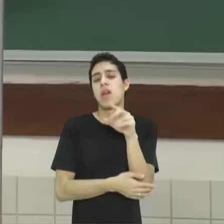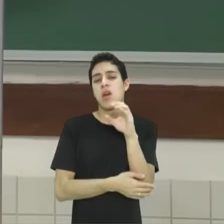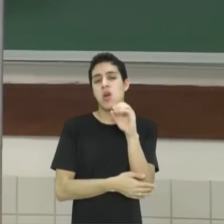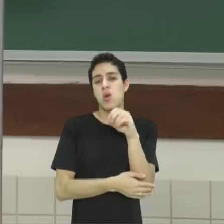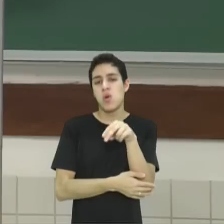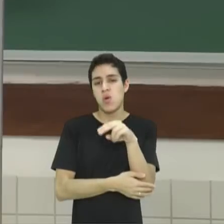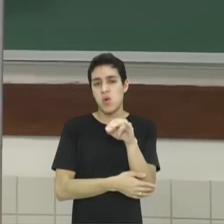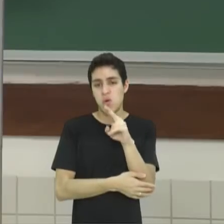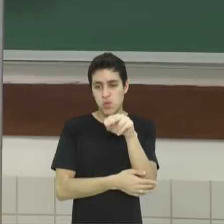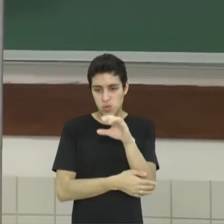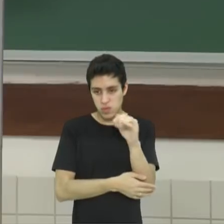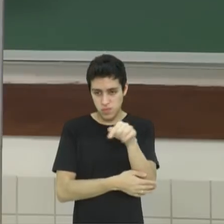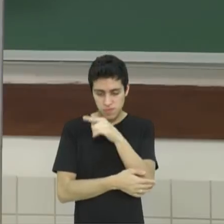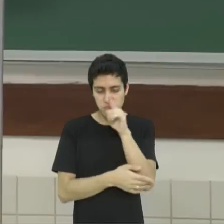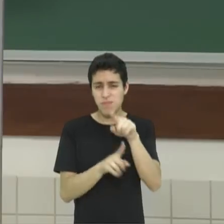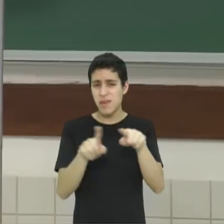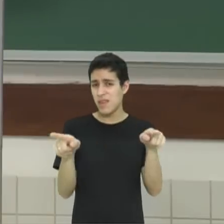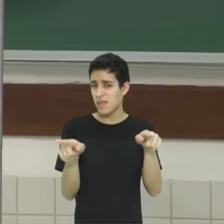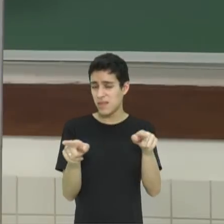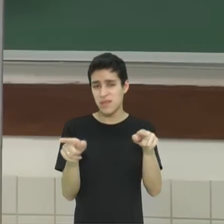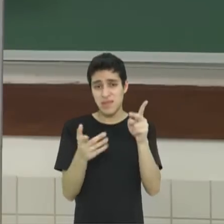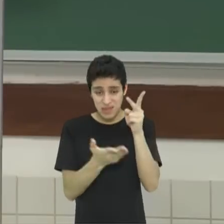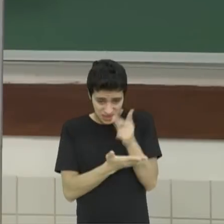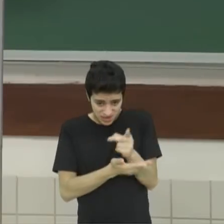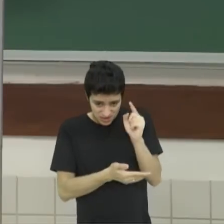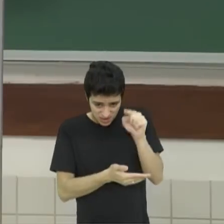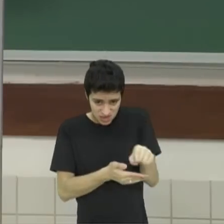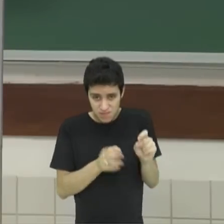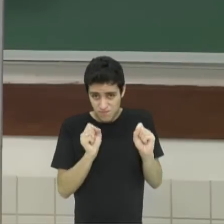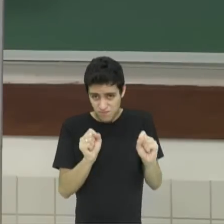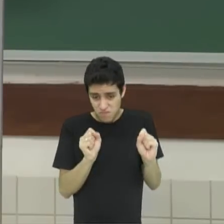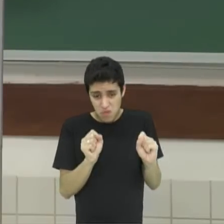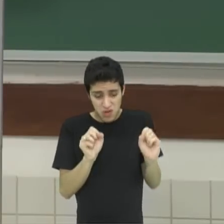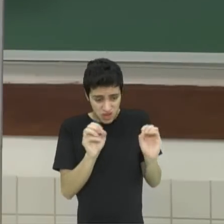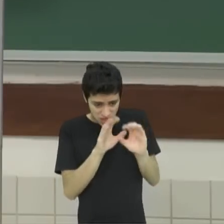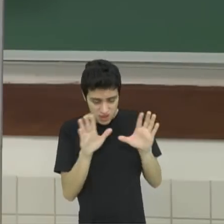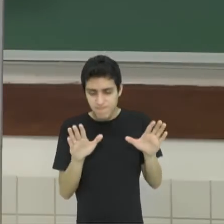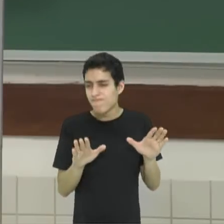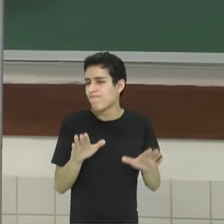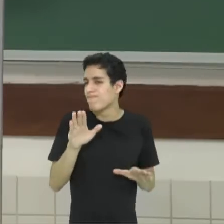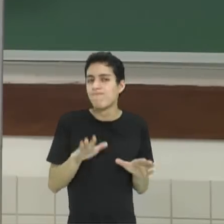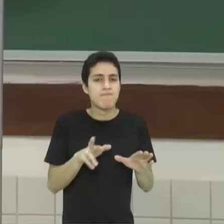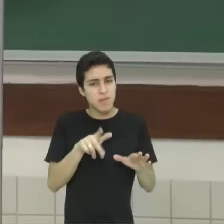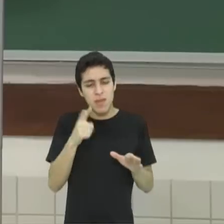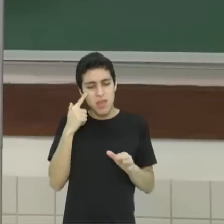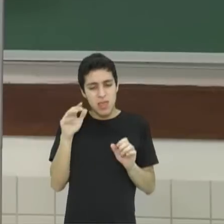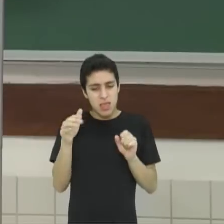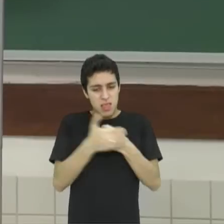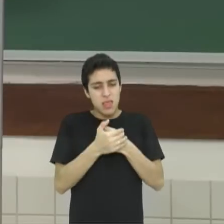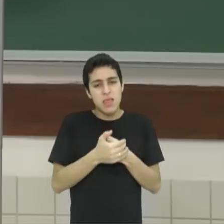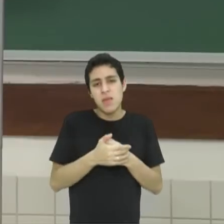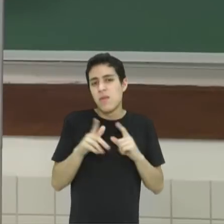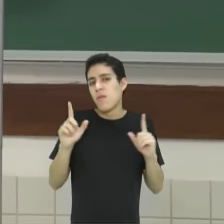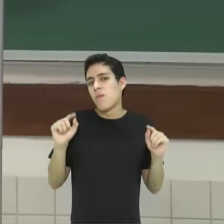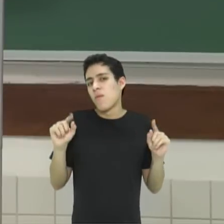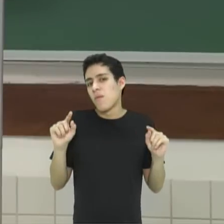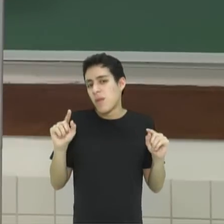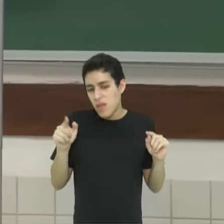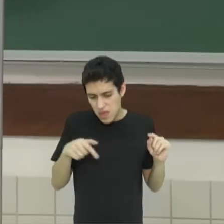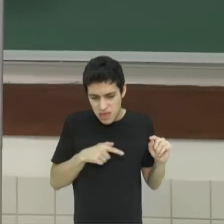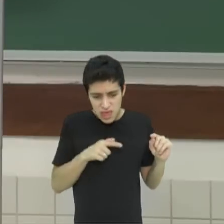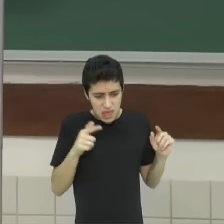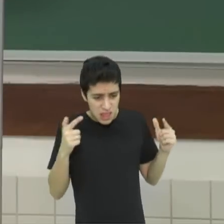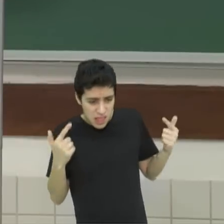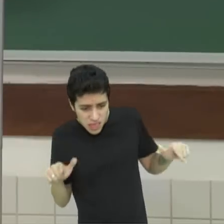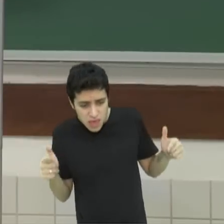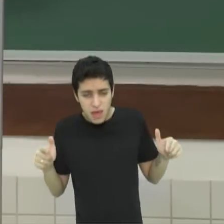No entanto, nem sempre essa conjunção pode estar aparente. Às vezes, a relação pode se estabelecer sem ter